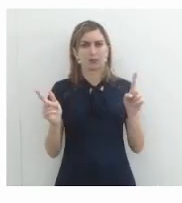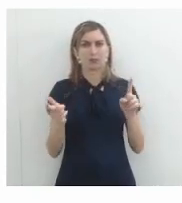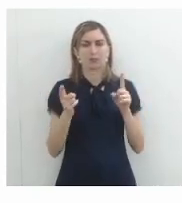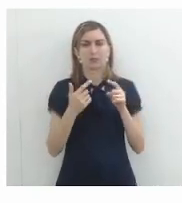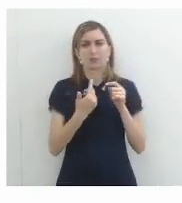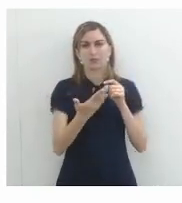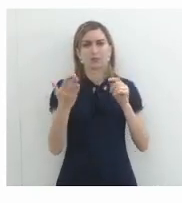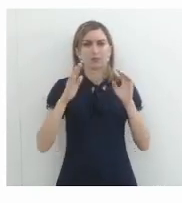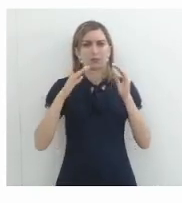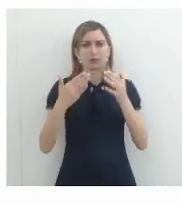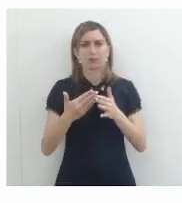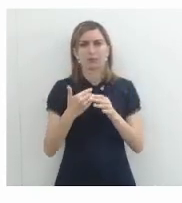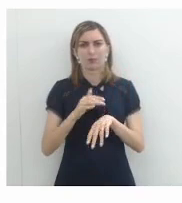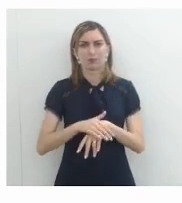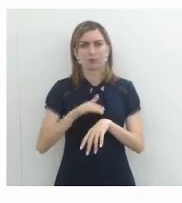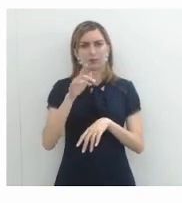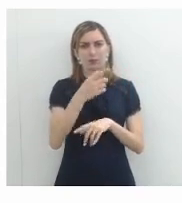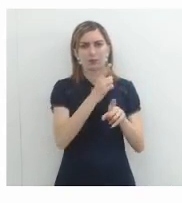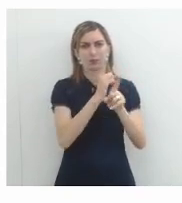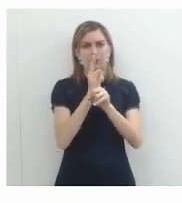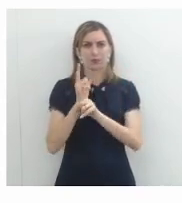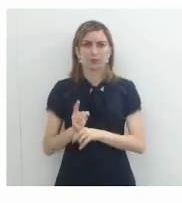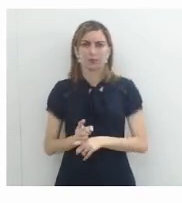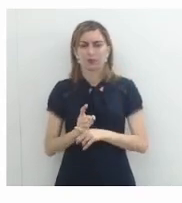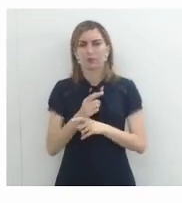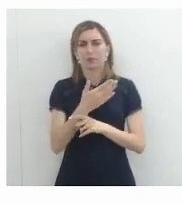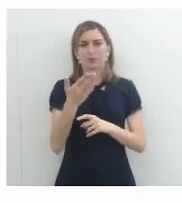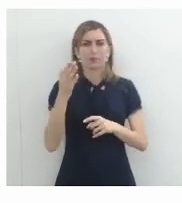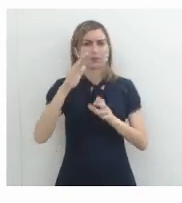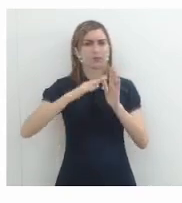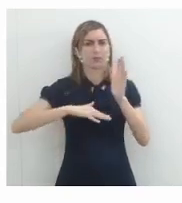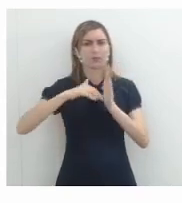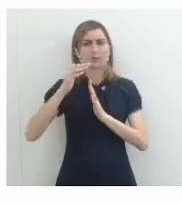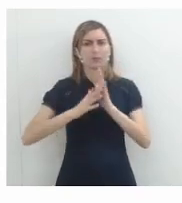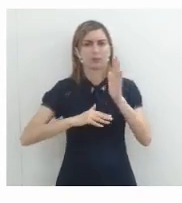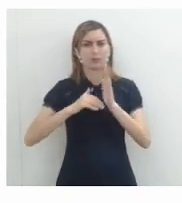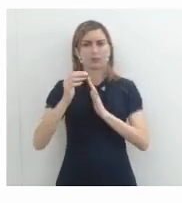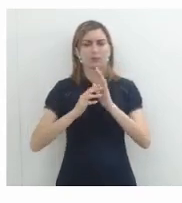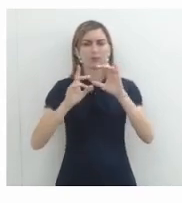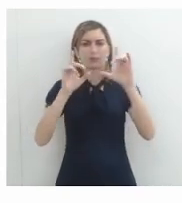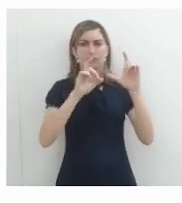o foco maior que você vai encontrar mais numa Pinacoteca são pinturas, são quadros.